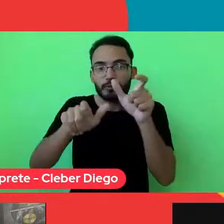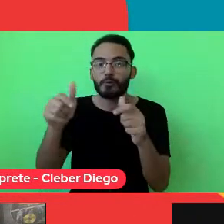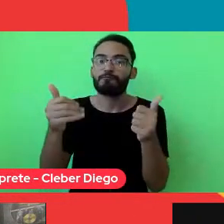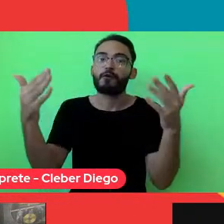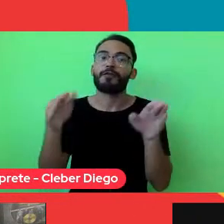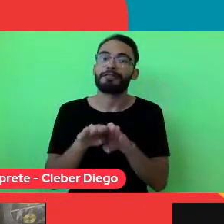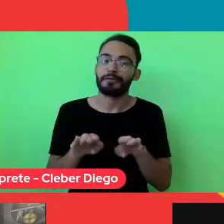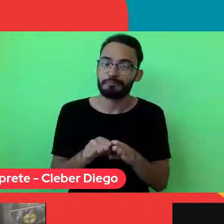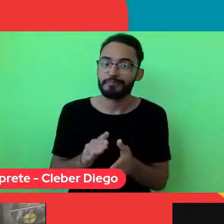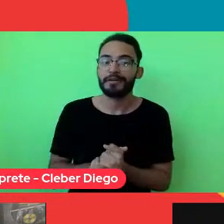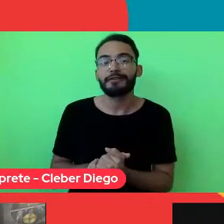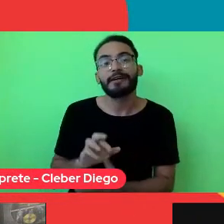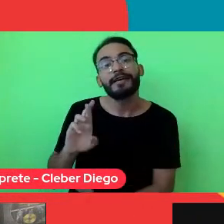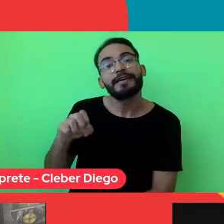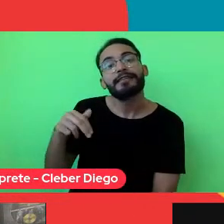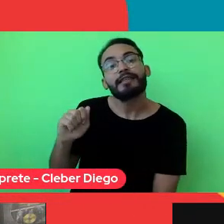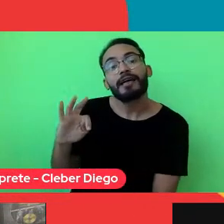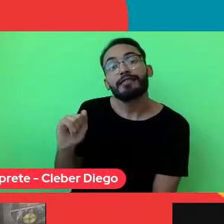sua trajetória?